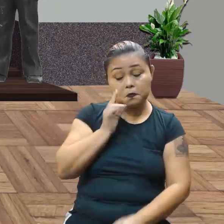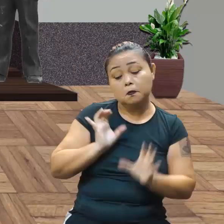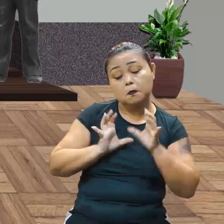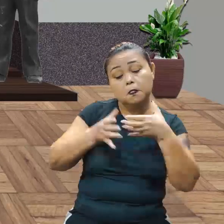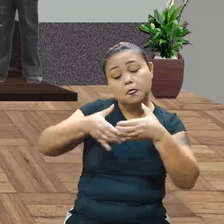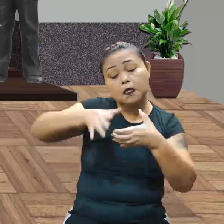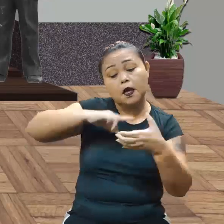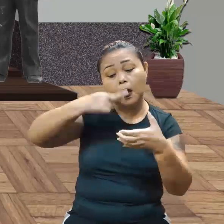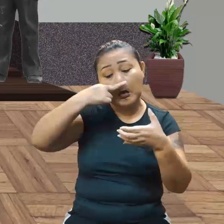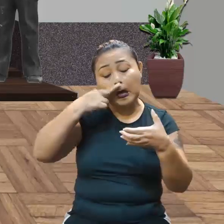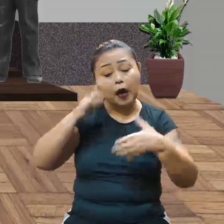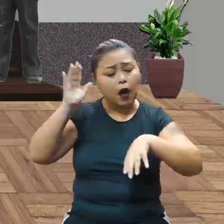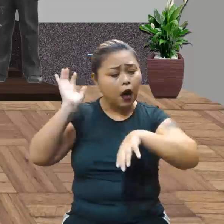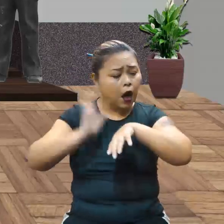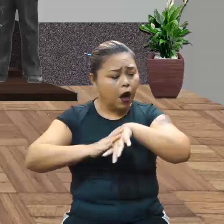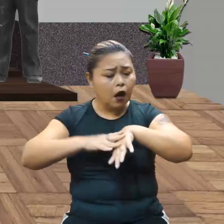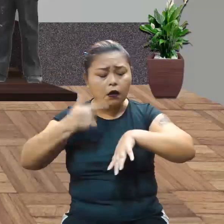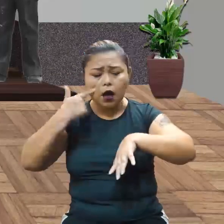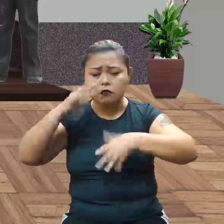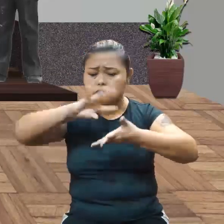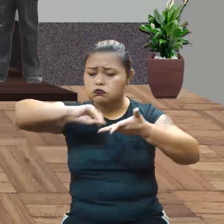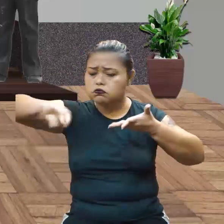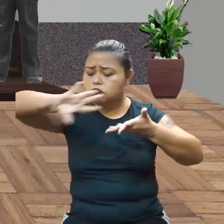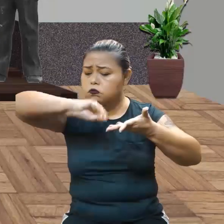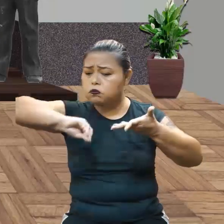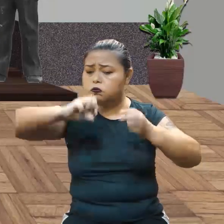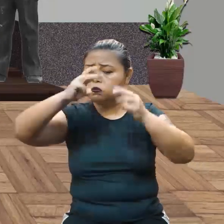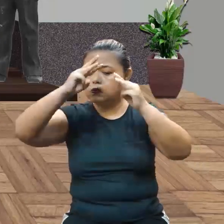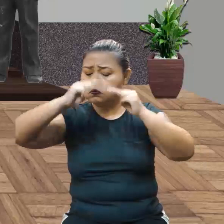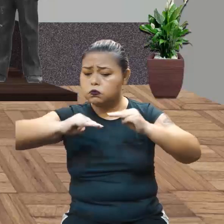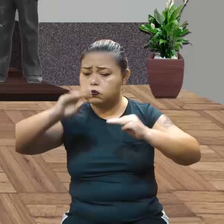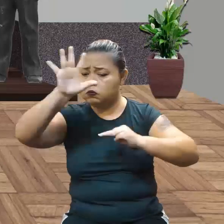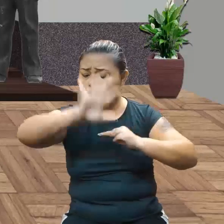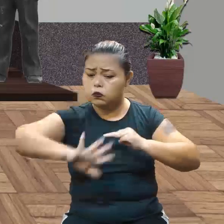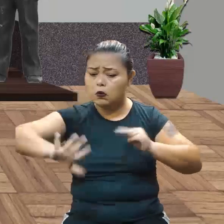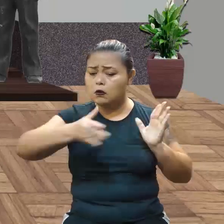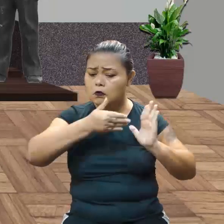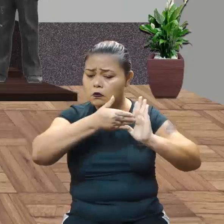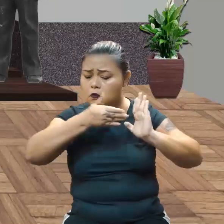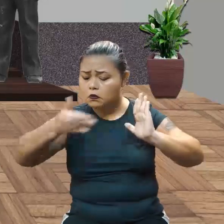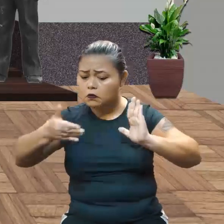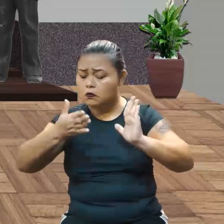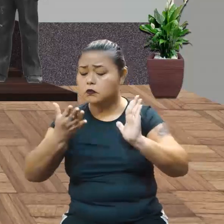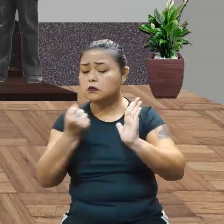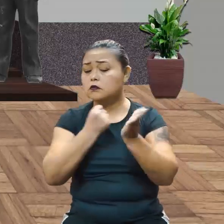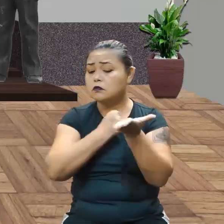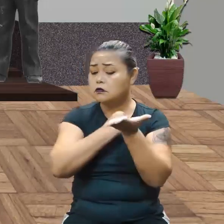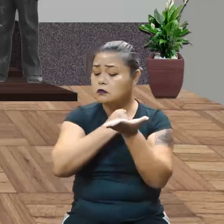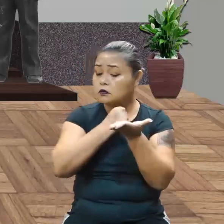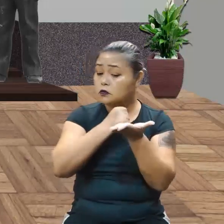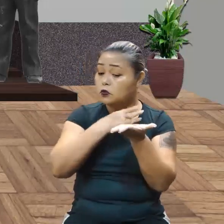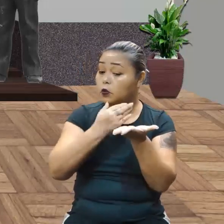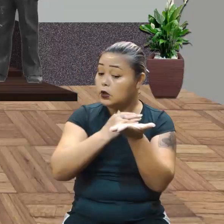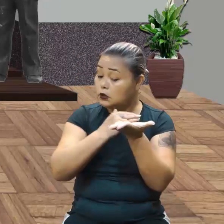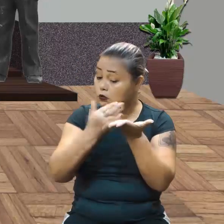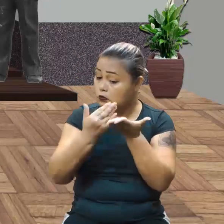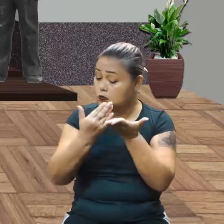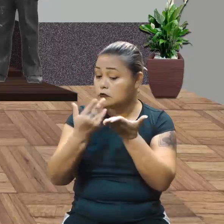Comissão Rondon que vai ser que mais vai alimentar o Museu Nacional durante o início do século